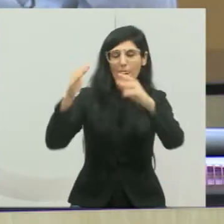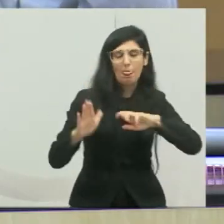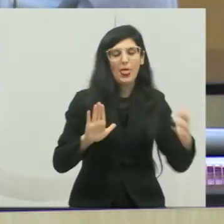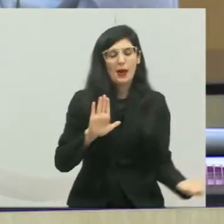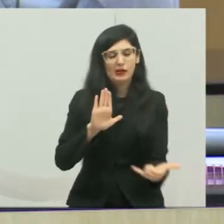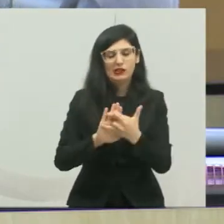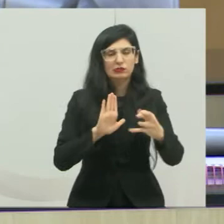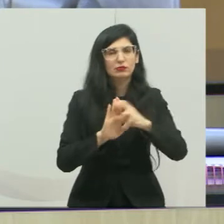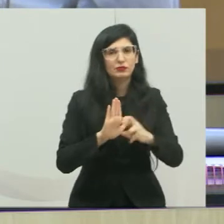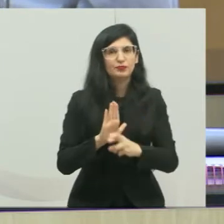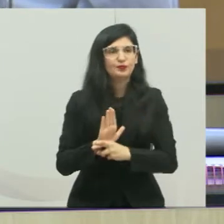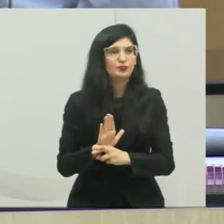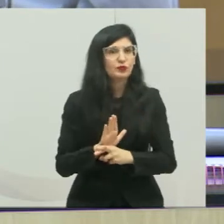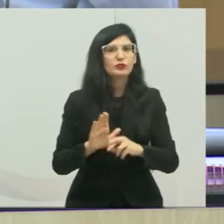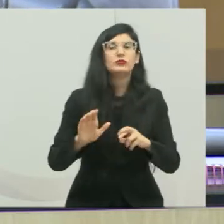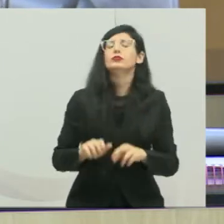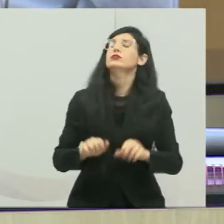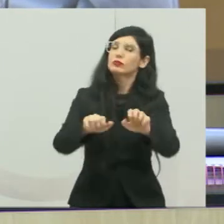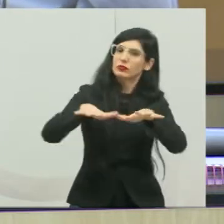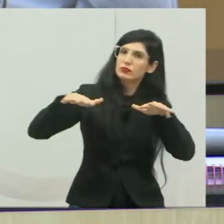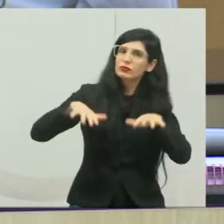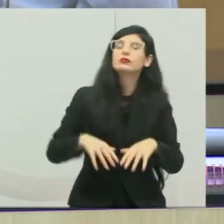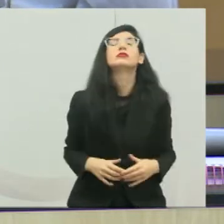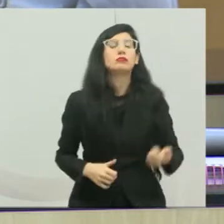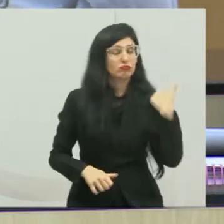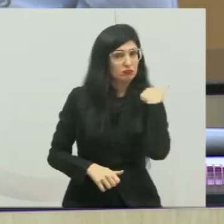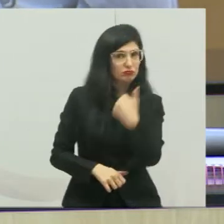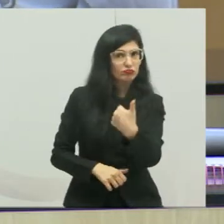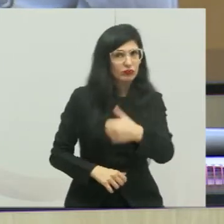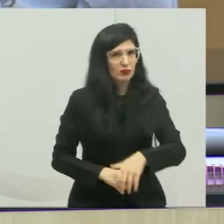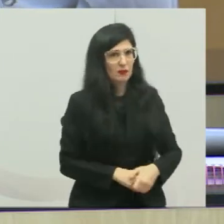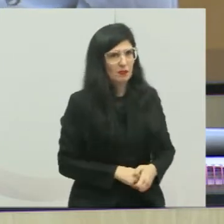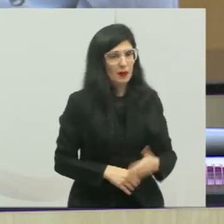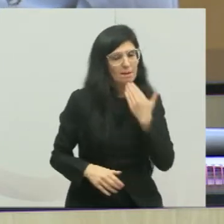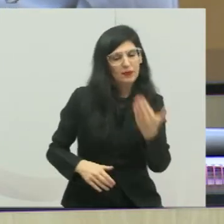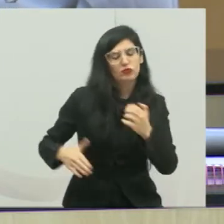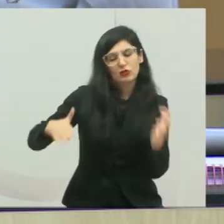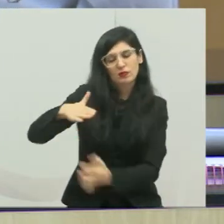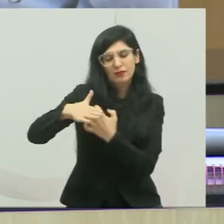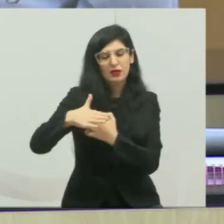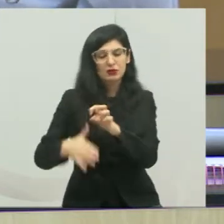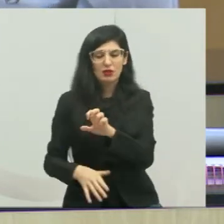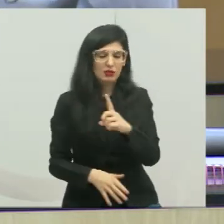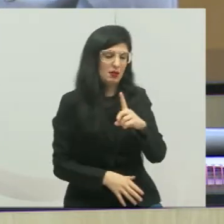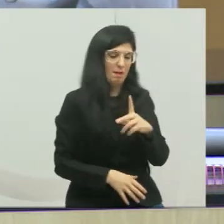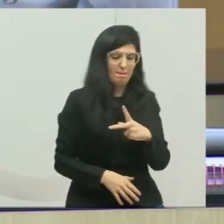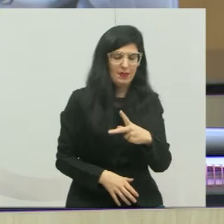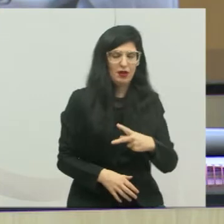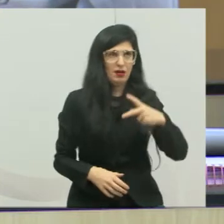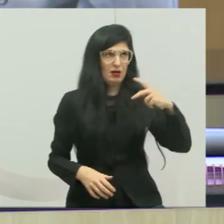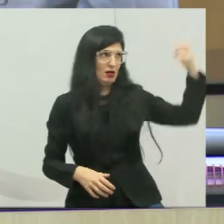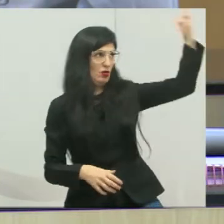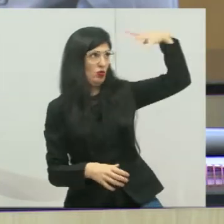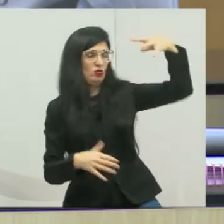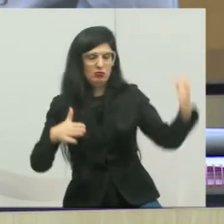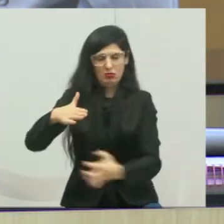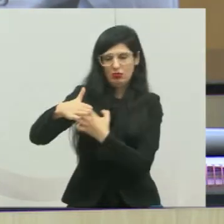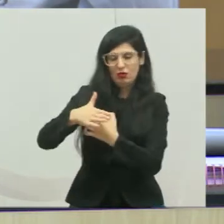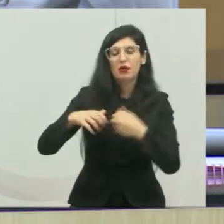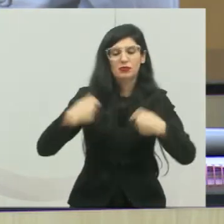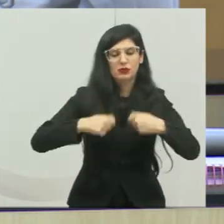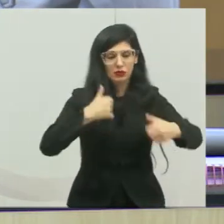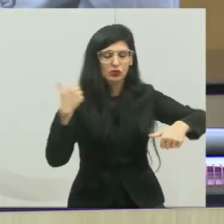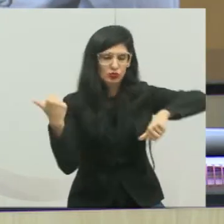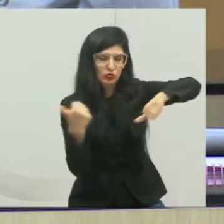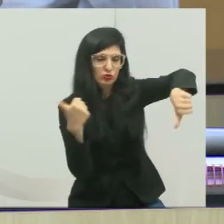pela Igreja de Plenário, cumpridas as formalidades regimentais, seja oficiado a IDP, solicitando providências para a remoção de fiação